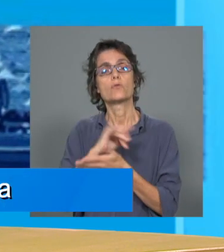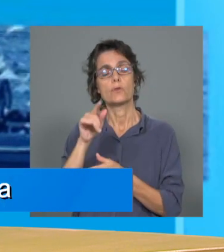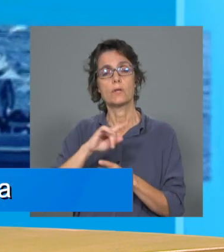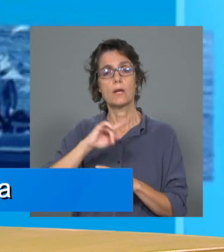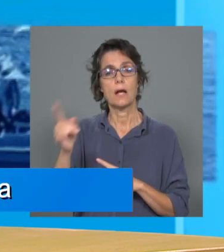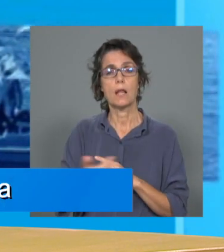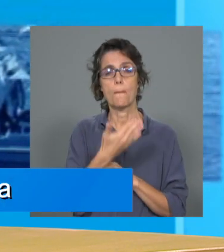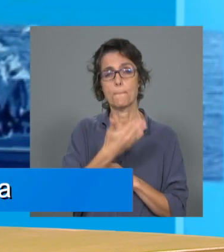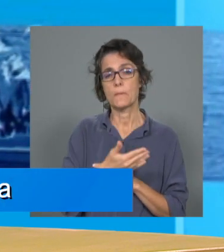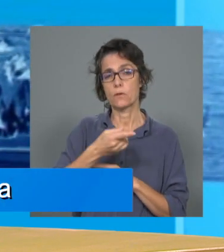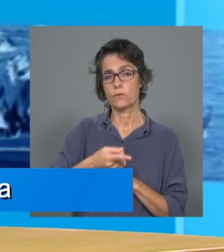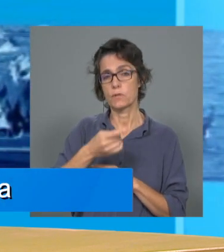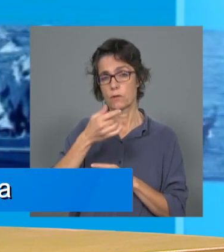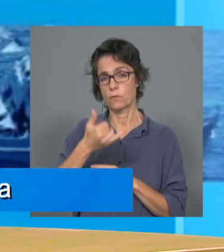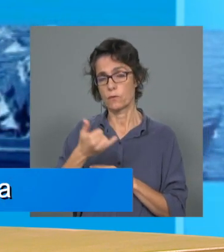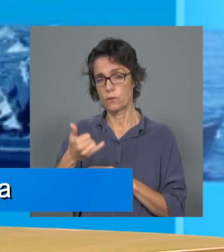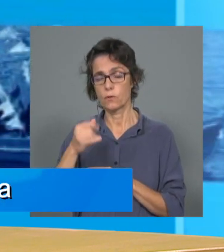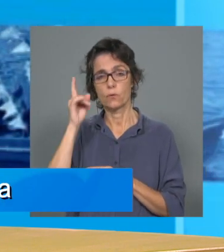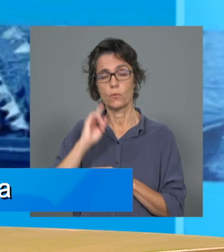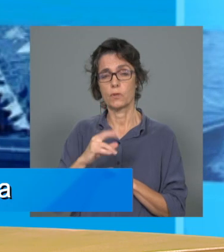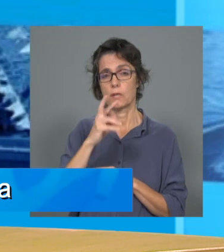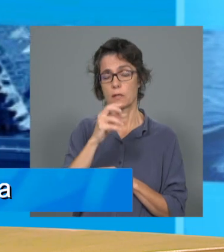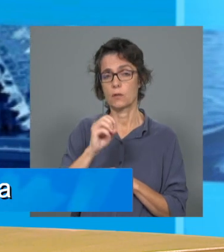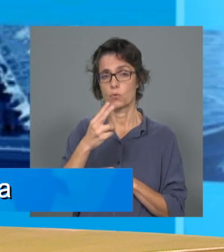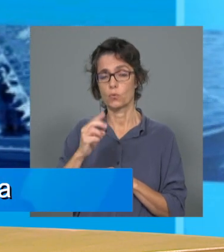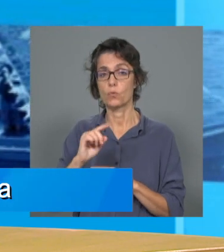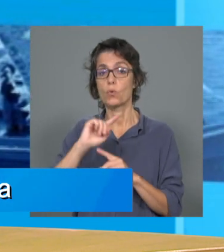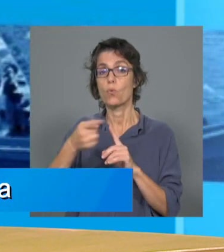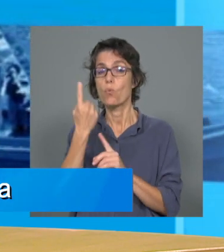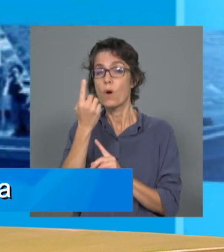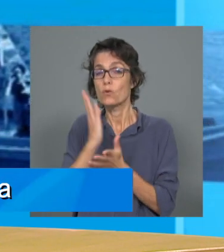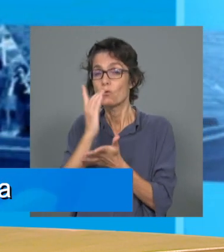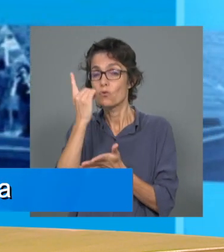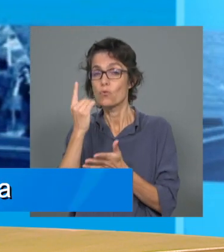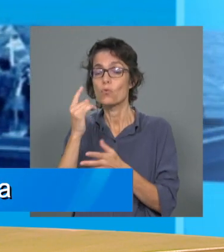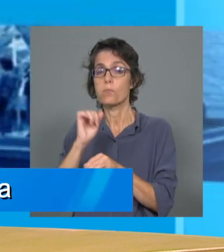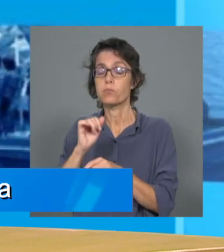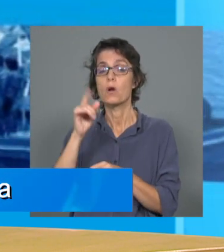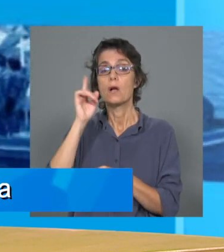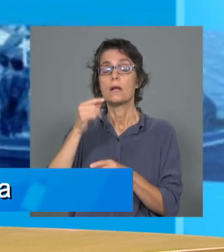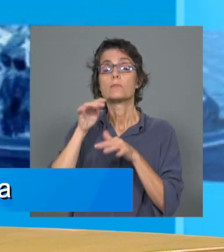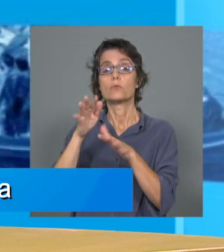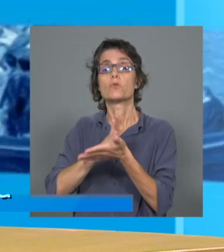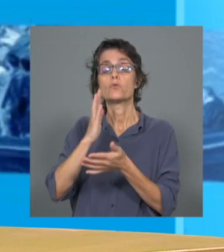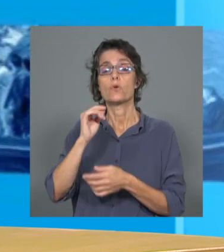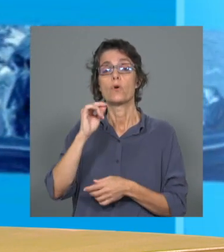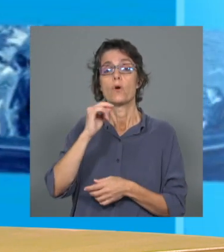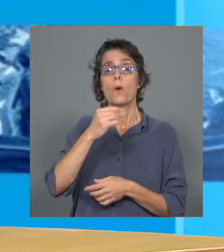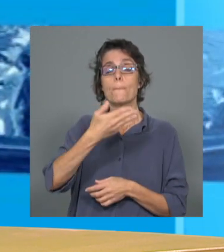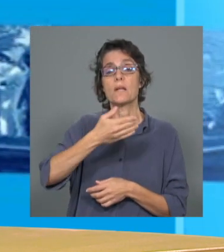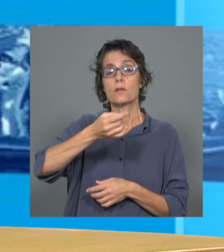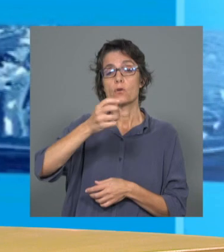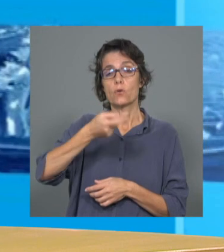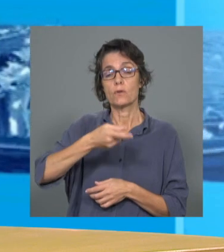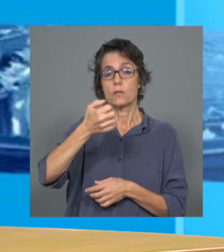1922, desde o dia 13 de outubro. Só houve um ano ao longo destes 100 anos que o jornal não saiu no dia 13, foi no dia 8 de maio de 1985,